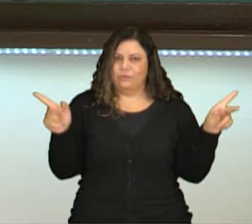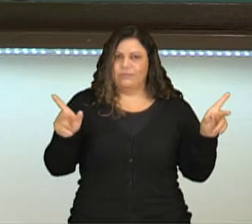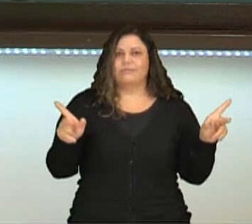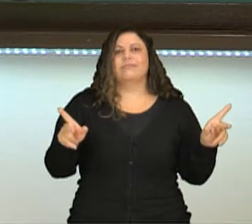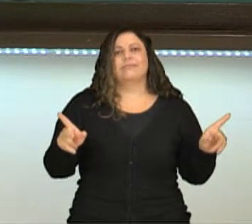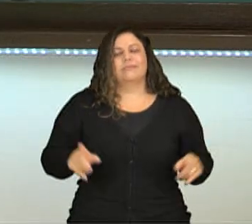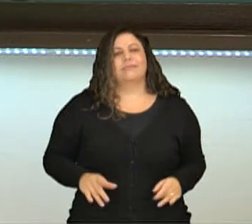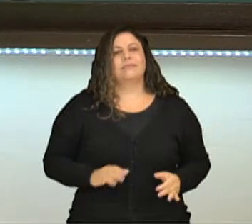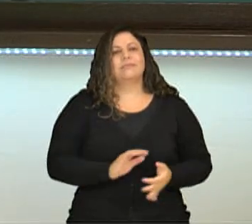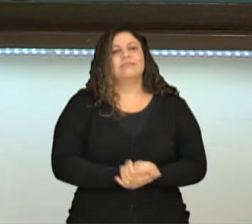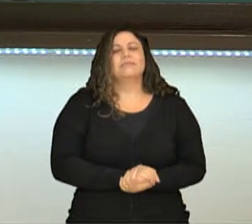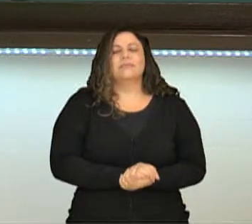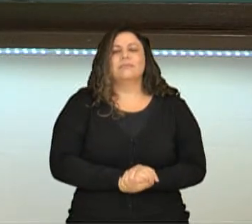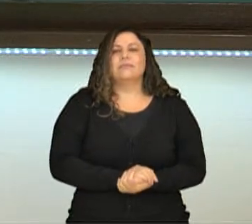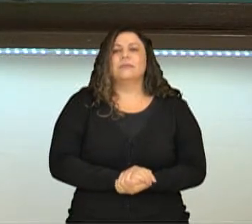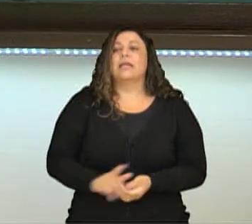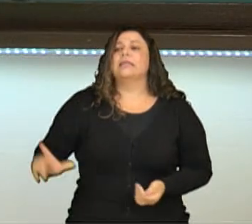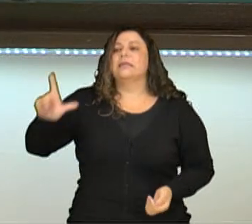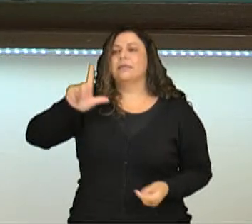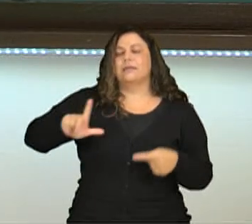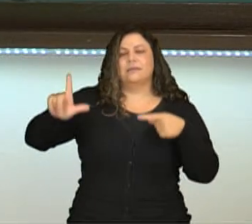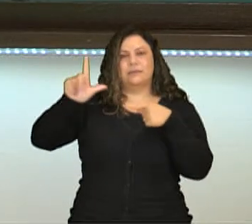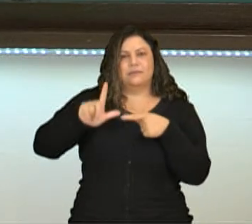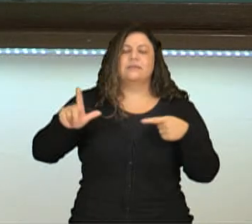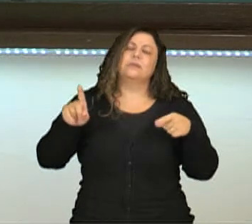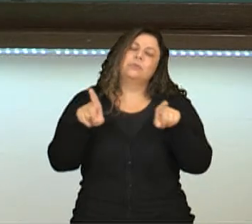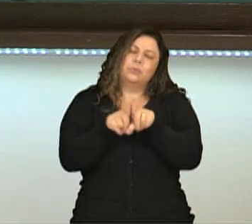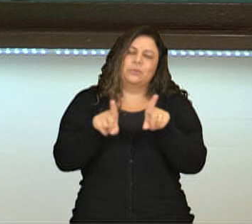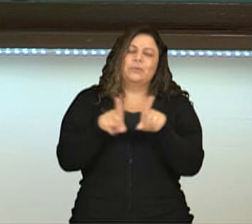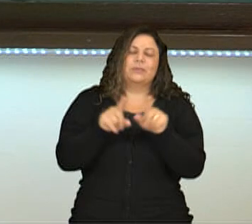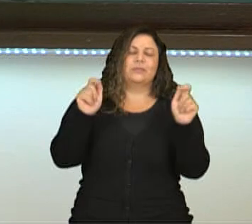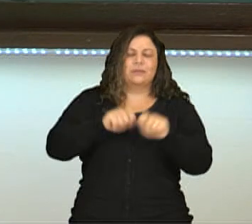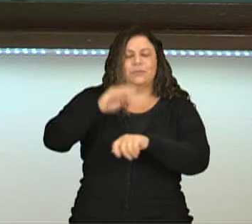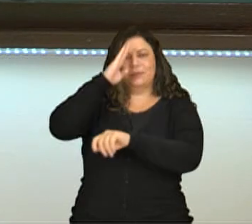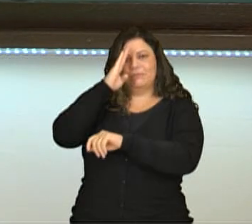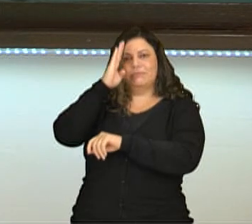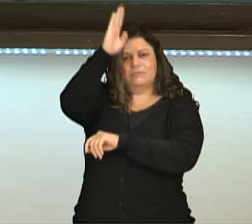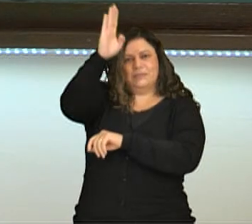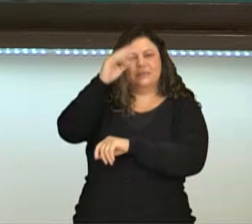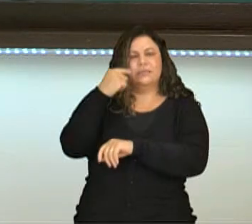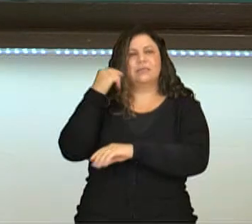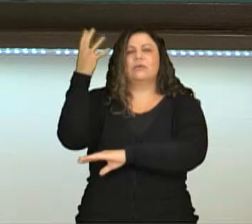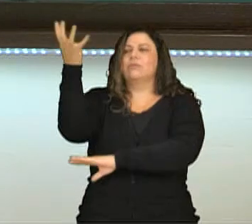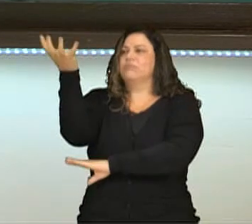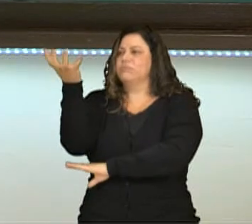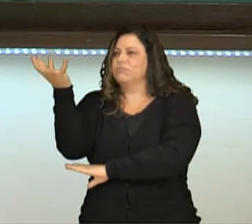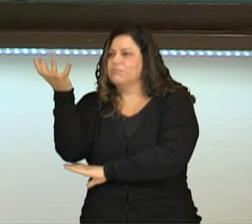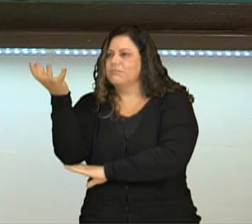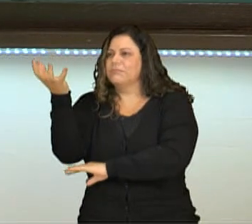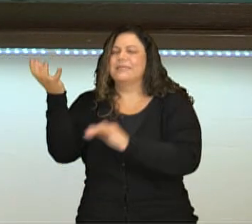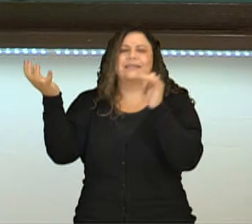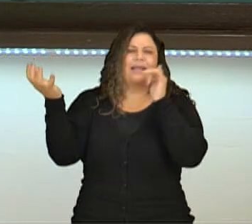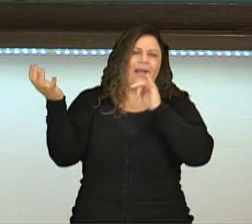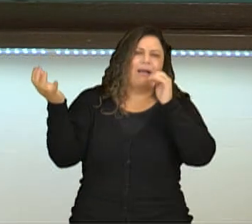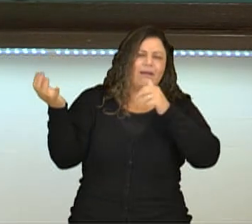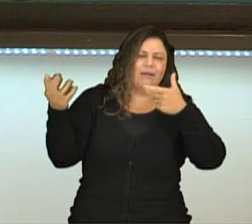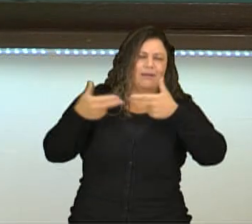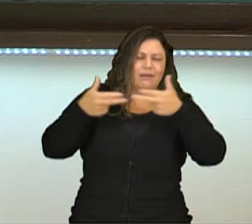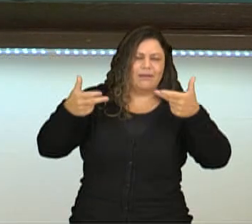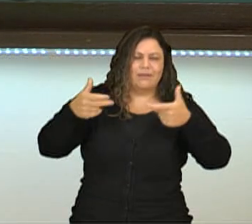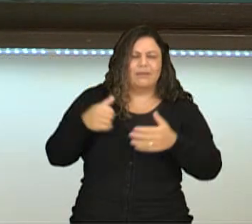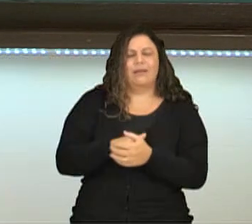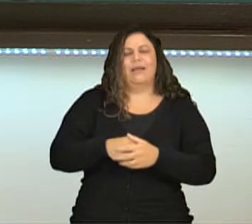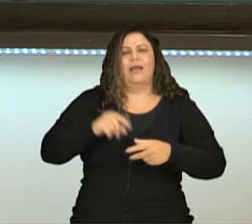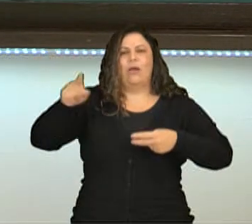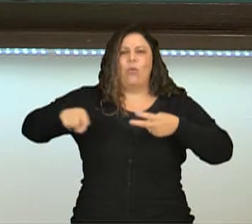né? E na literatura, aí nós vamos ter destaque para Shakespeare na Inglaterra, né? Gil Vicente em